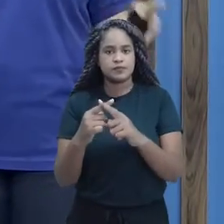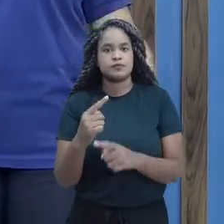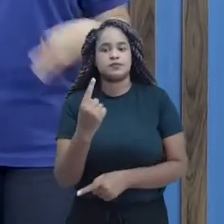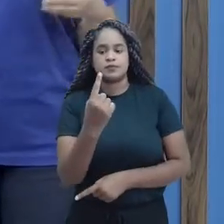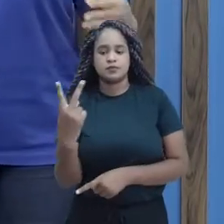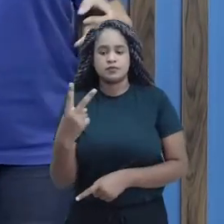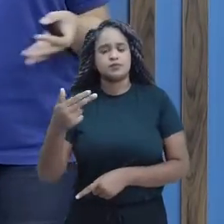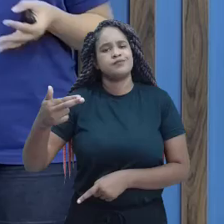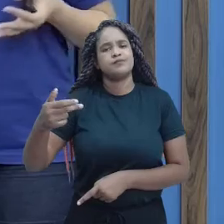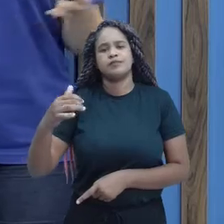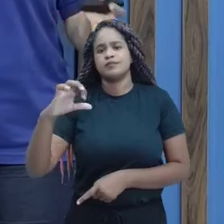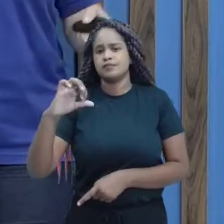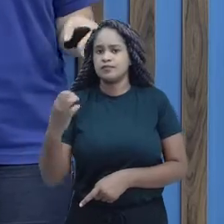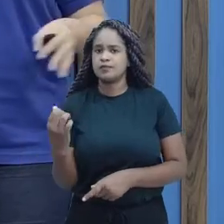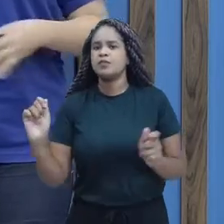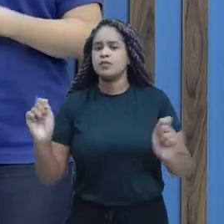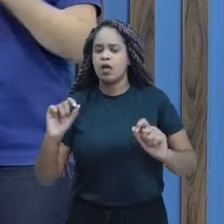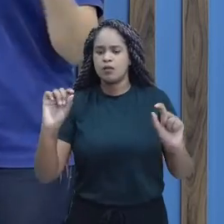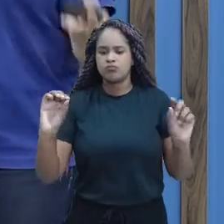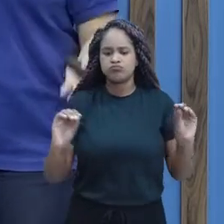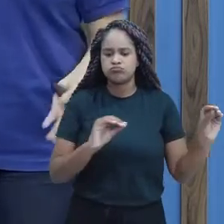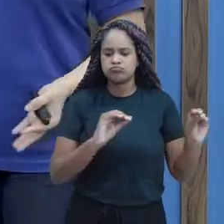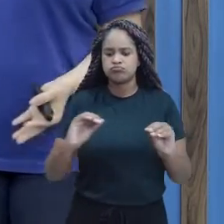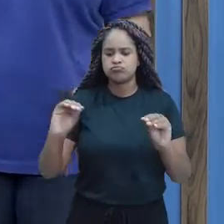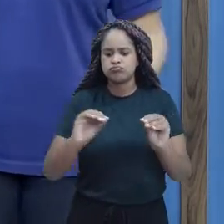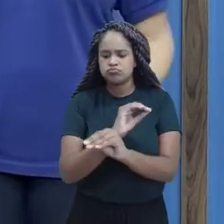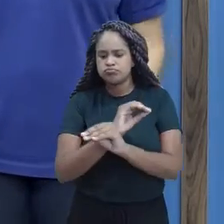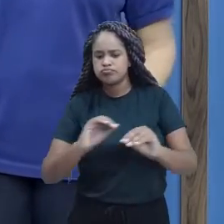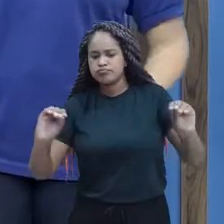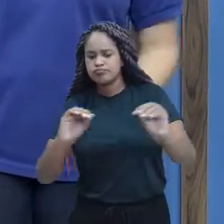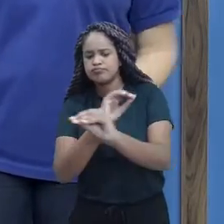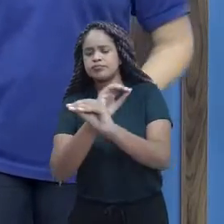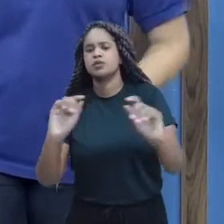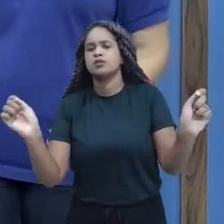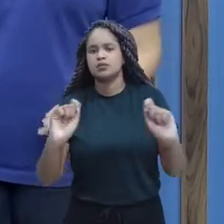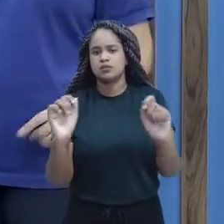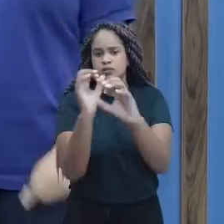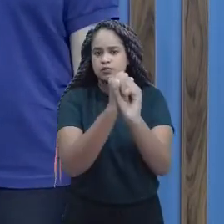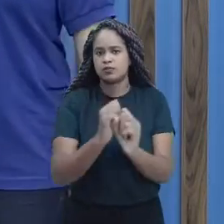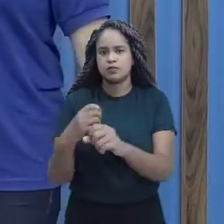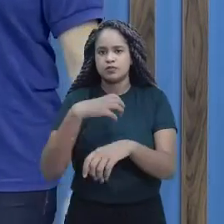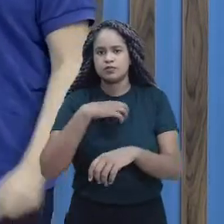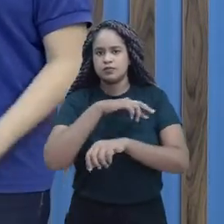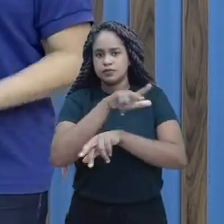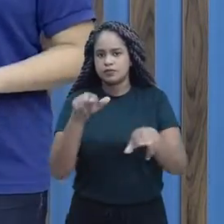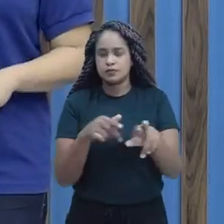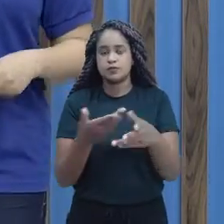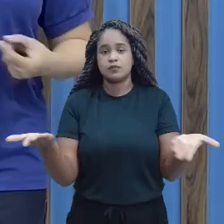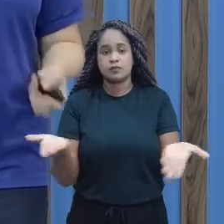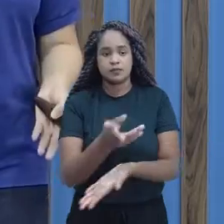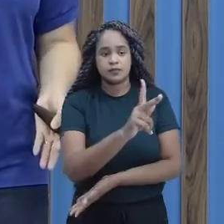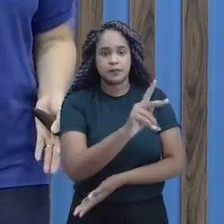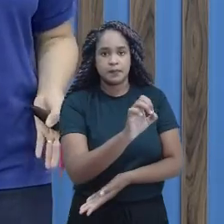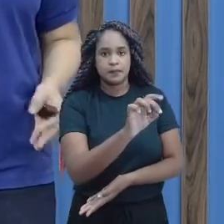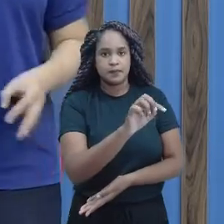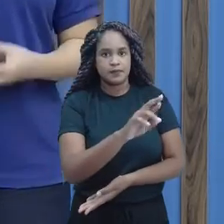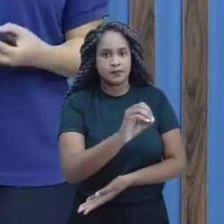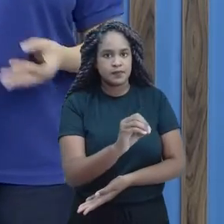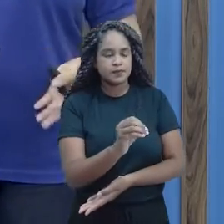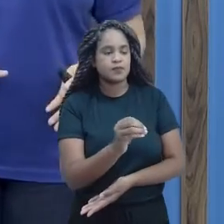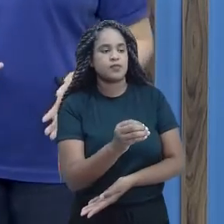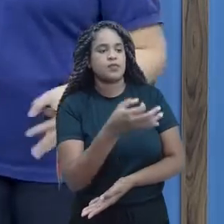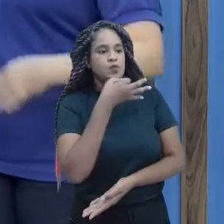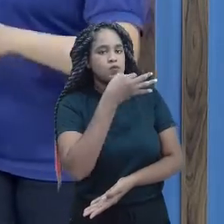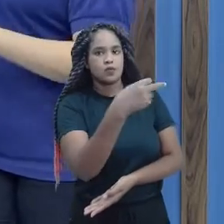96. A matemática permite essas múltiplas possibilidades de resolução, né? Deixa eu falar aqui com o professor Pedro rapidinho, ver